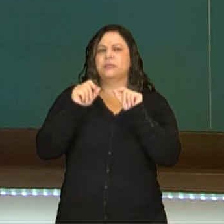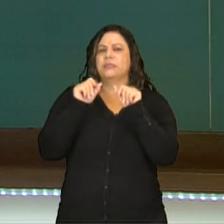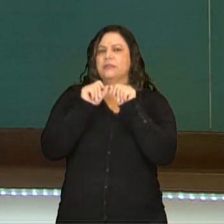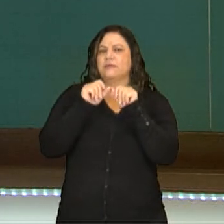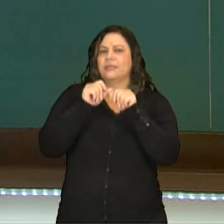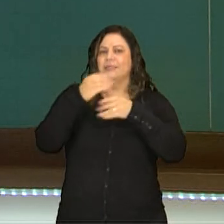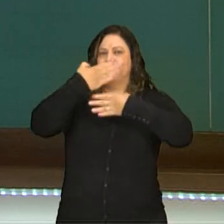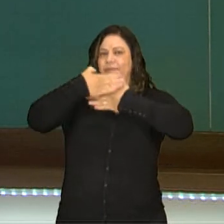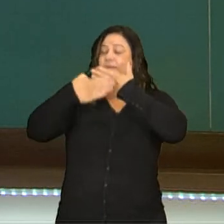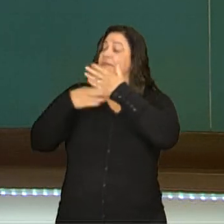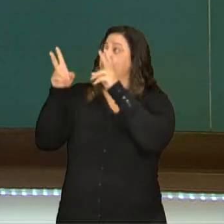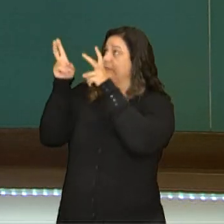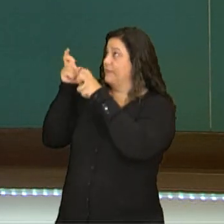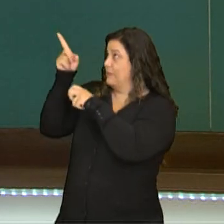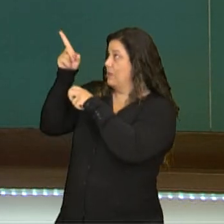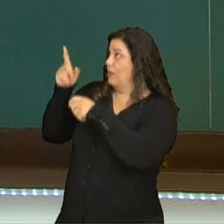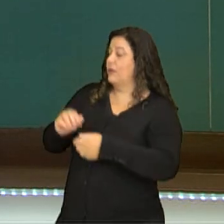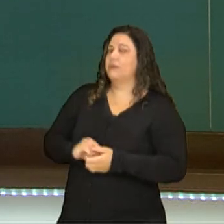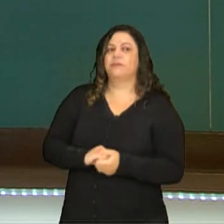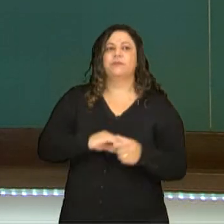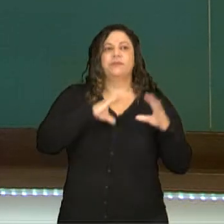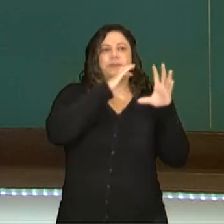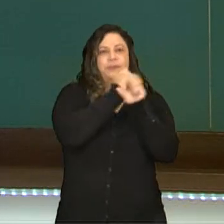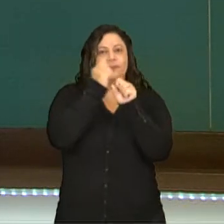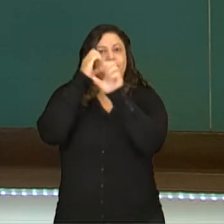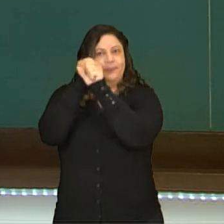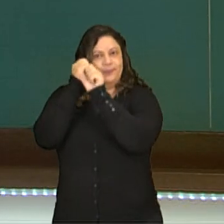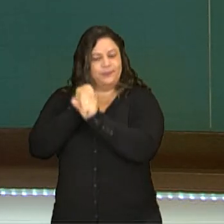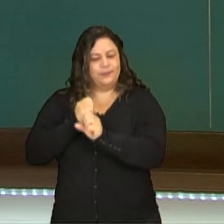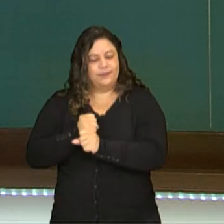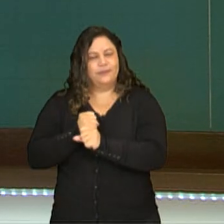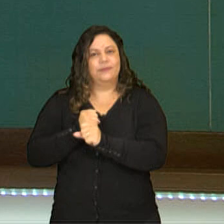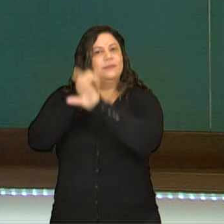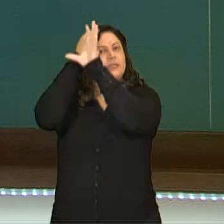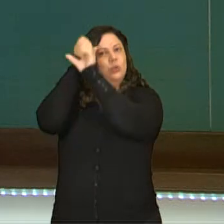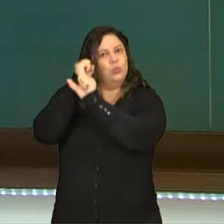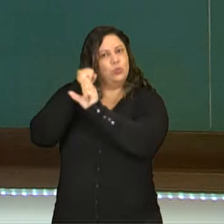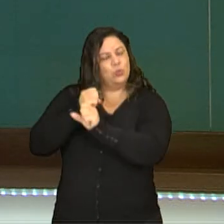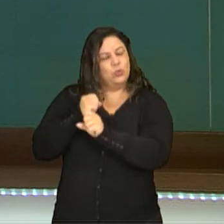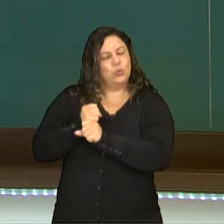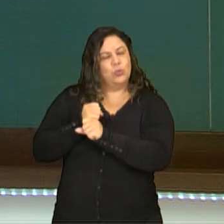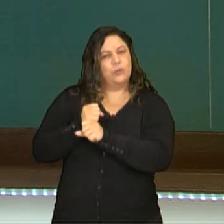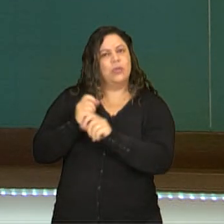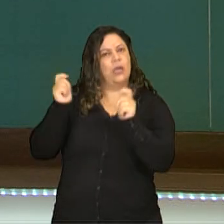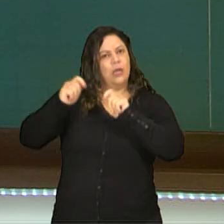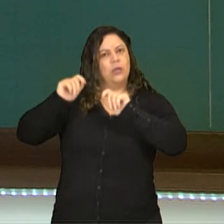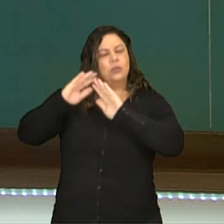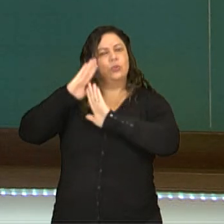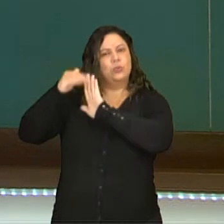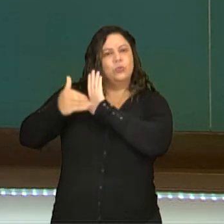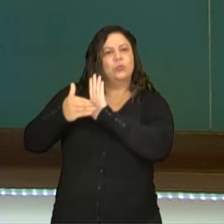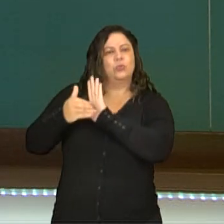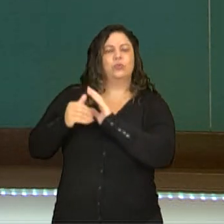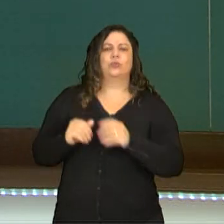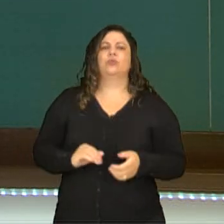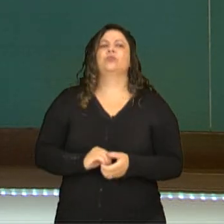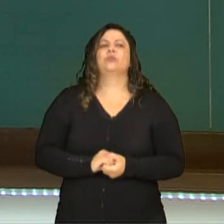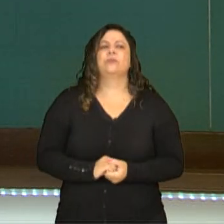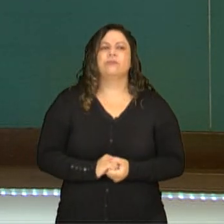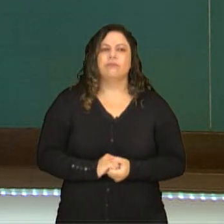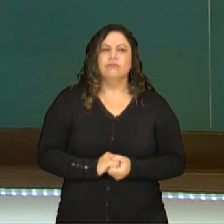pega a tabela e soma todos os valores que nós temos aqui de vitaminas e